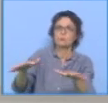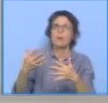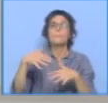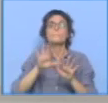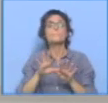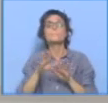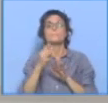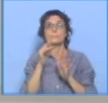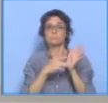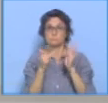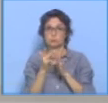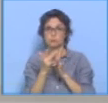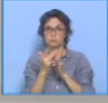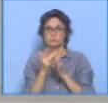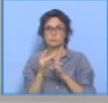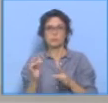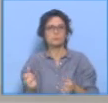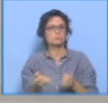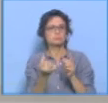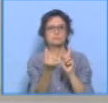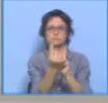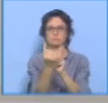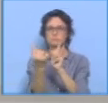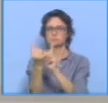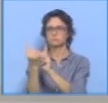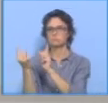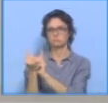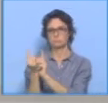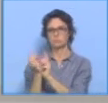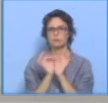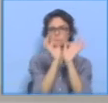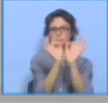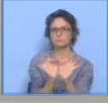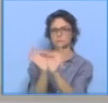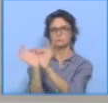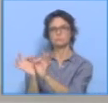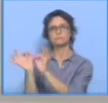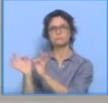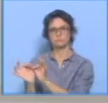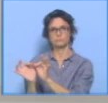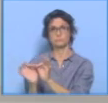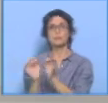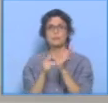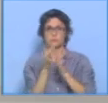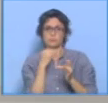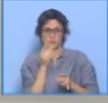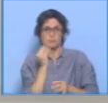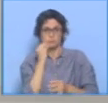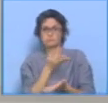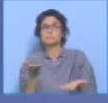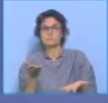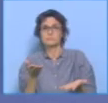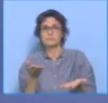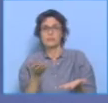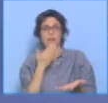pessoa. Cada pessoa é importante para Jesus e é o que ele propõe, que cada um de nós se